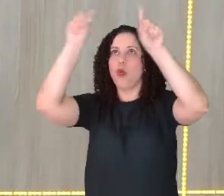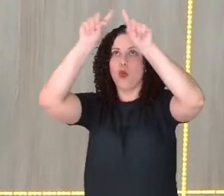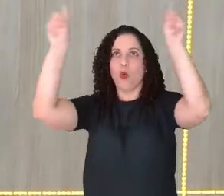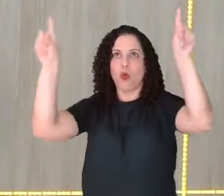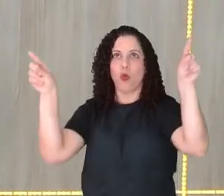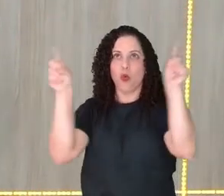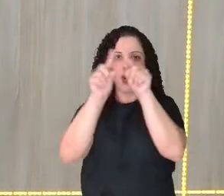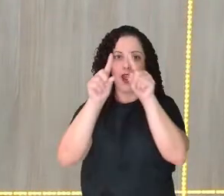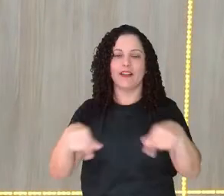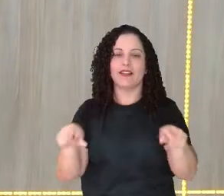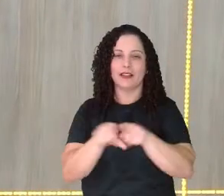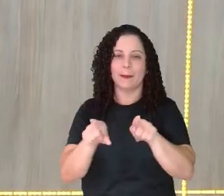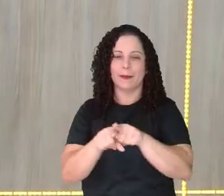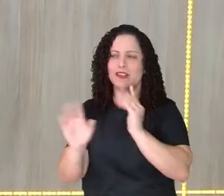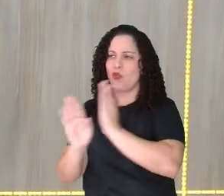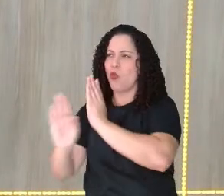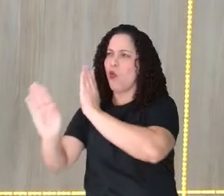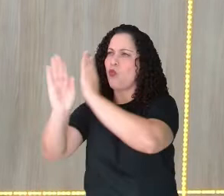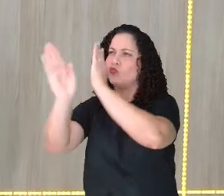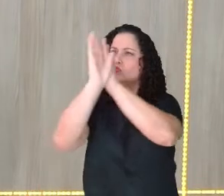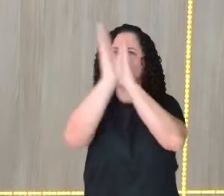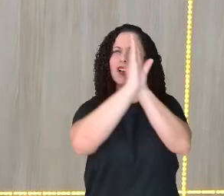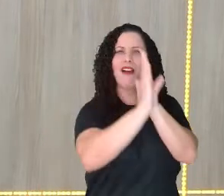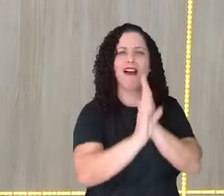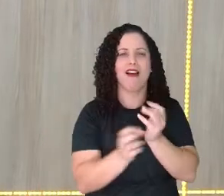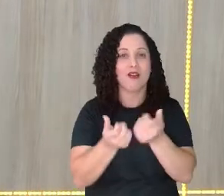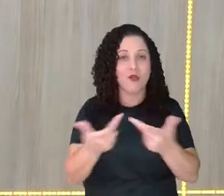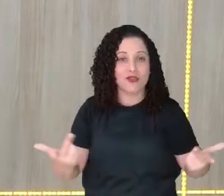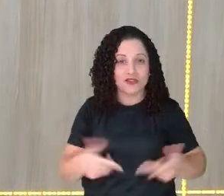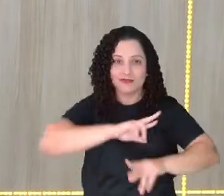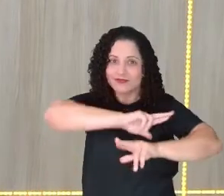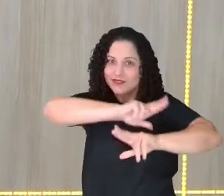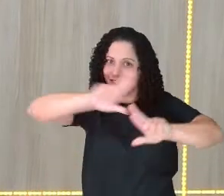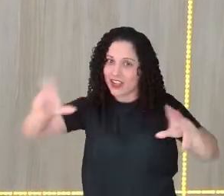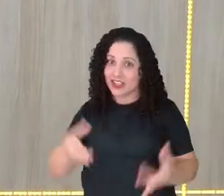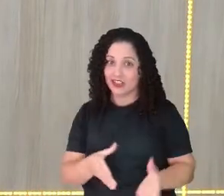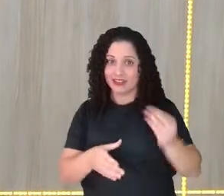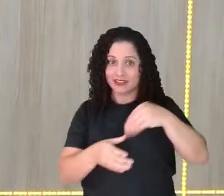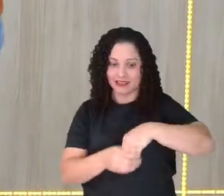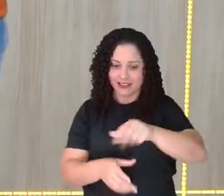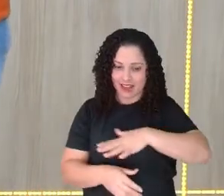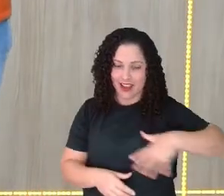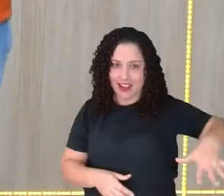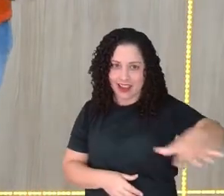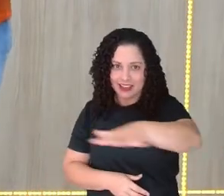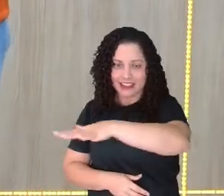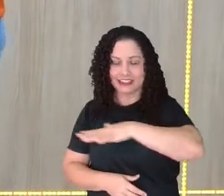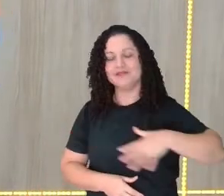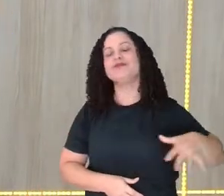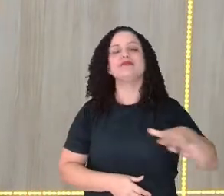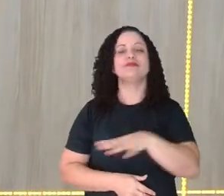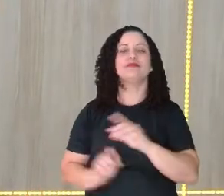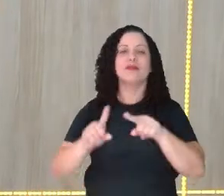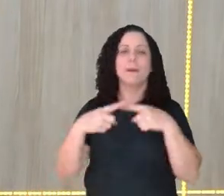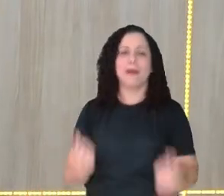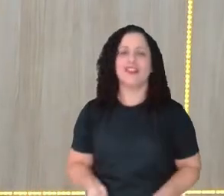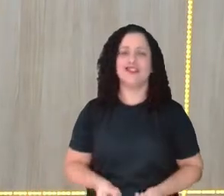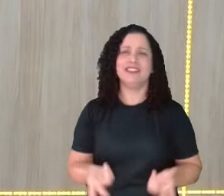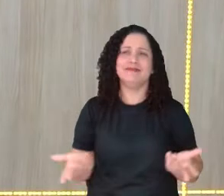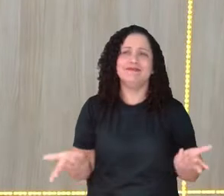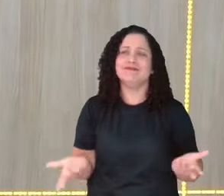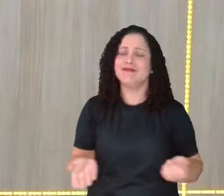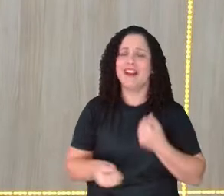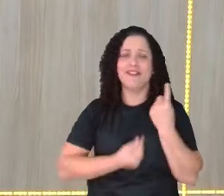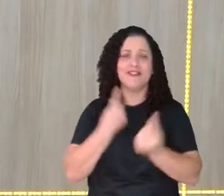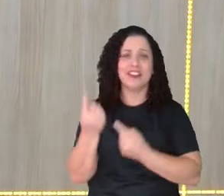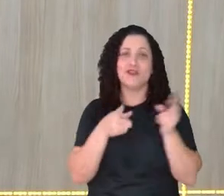que a gente pode encontrar, tá? Através aí do estudo de geometria, mas a gente aí nem se dá conta, né?